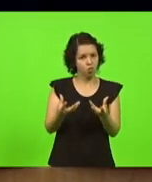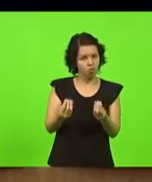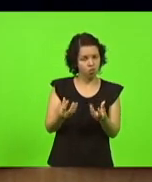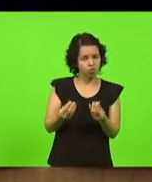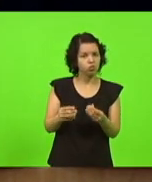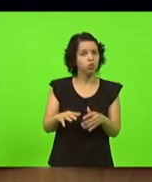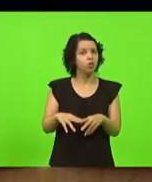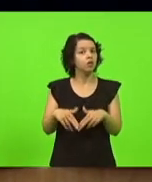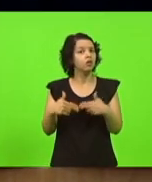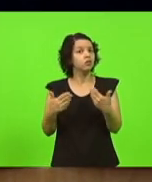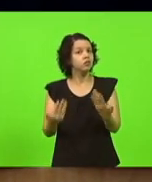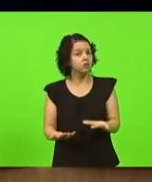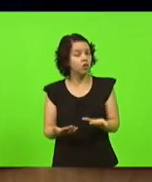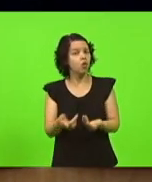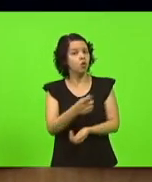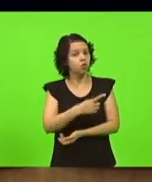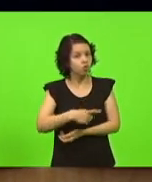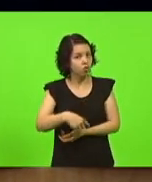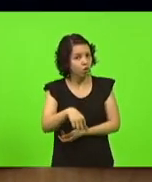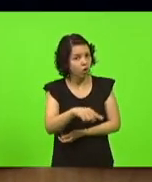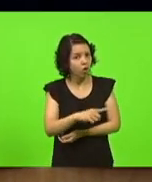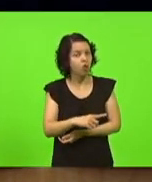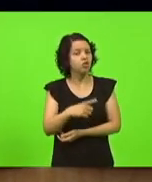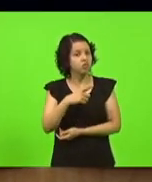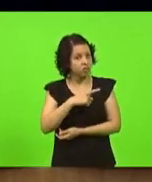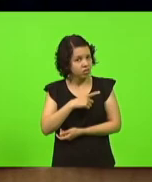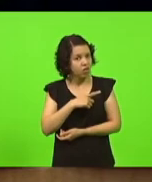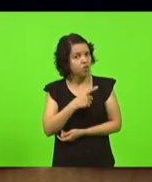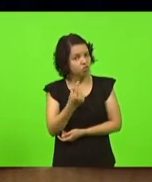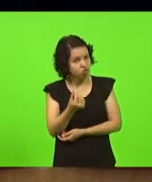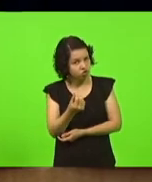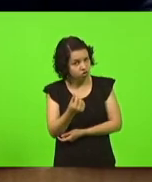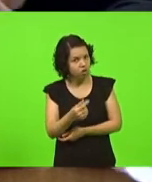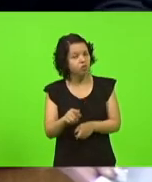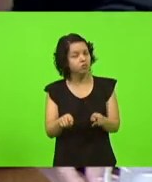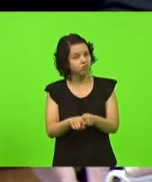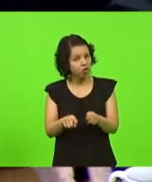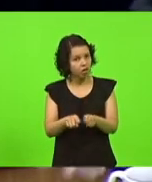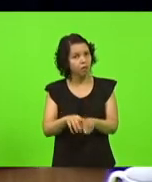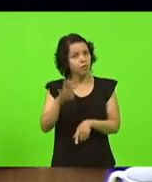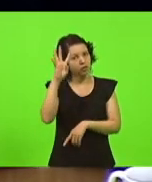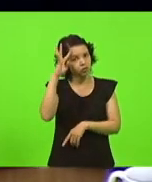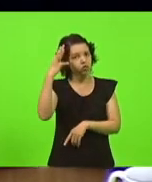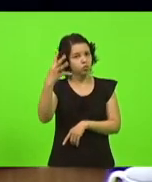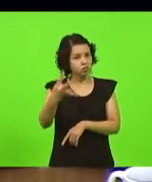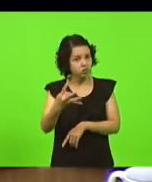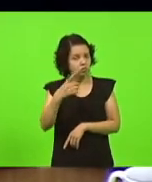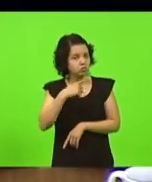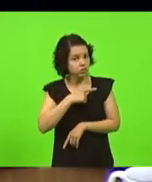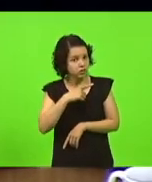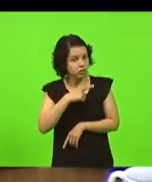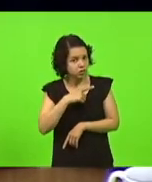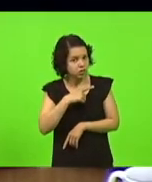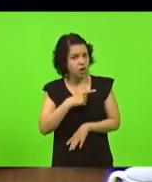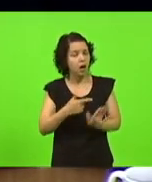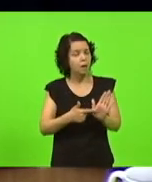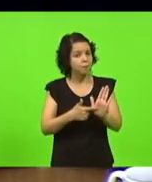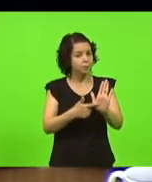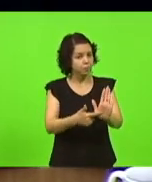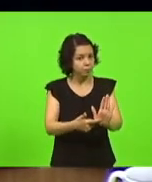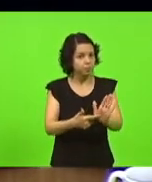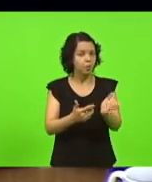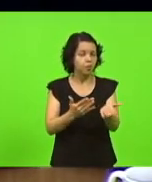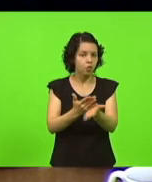Então, se a gente tem o dinheiro e a gente tem a solução, que é aprovar a proposta da